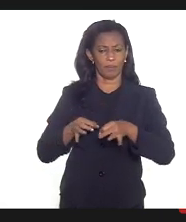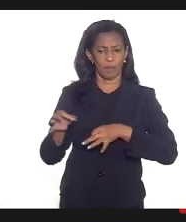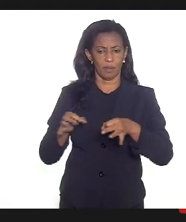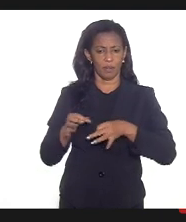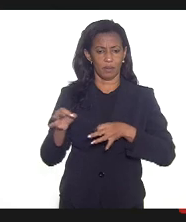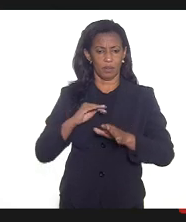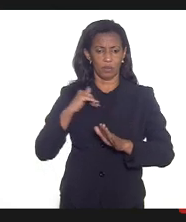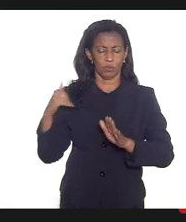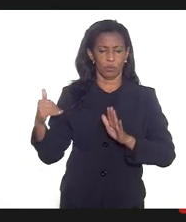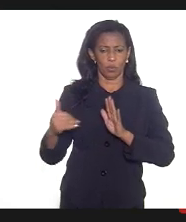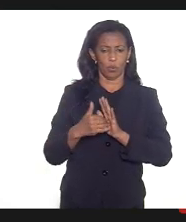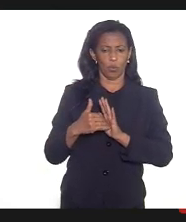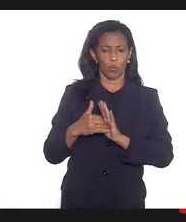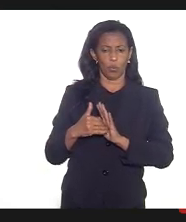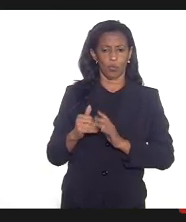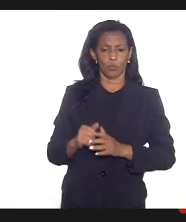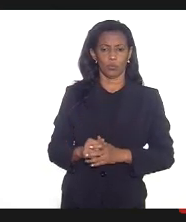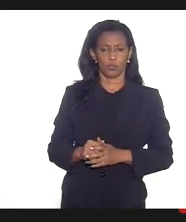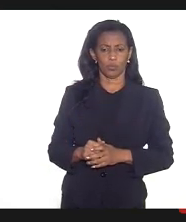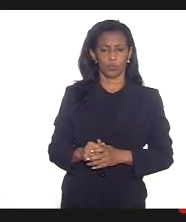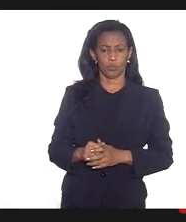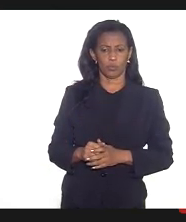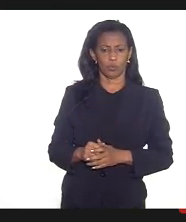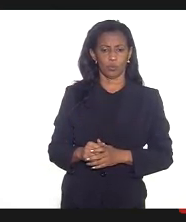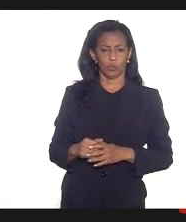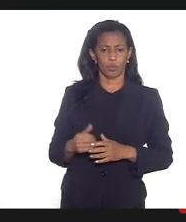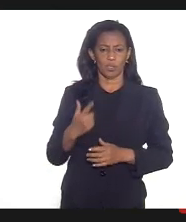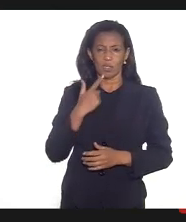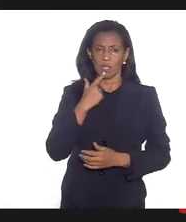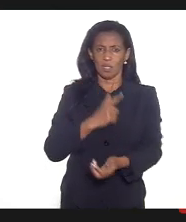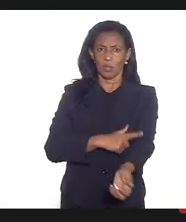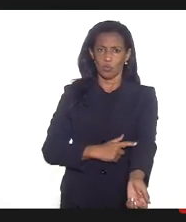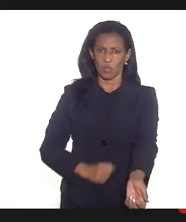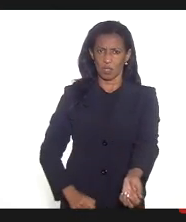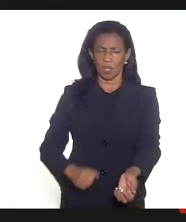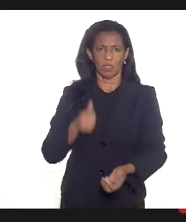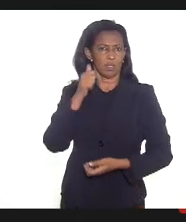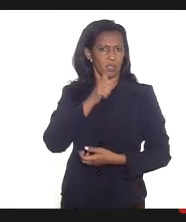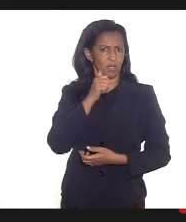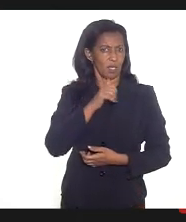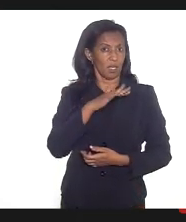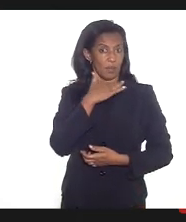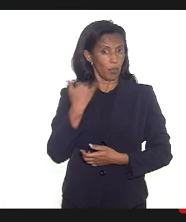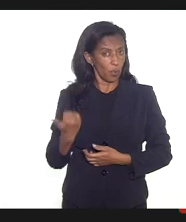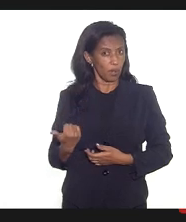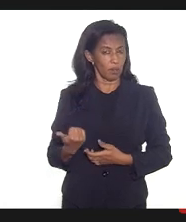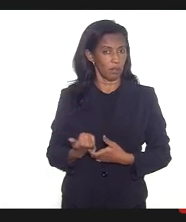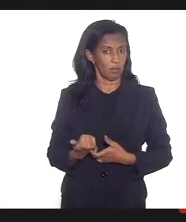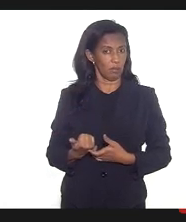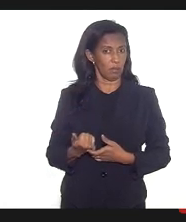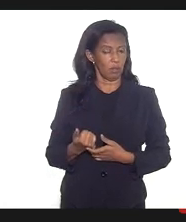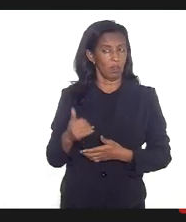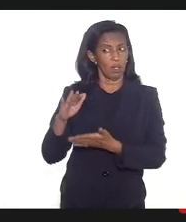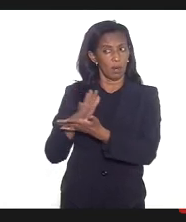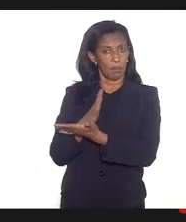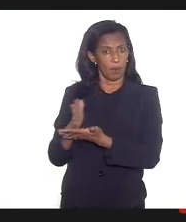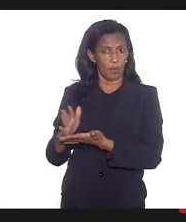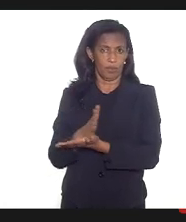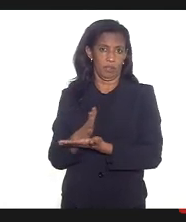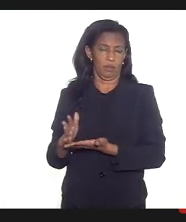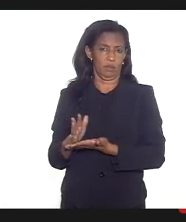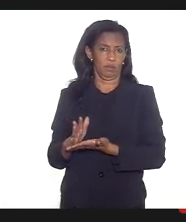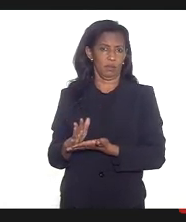todos para que do sangue dessas mulheres e morreram na maioria das